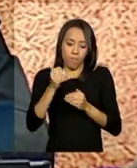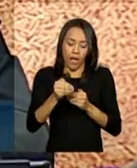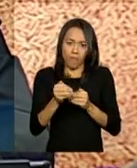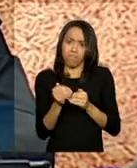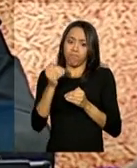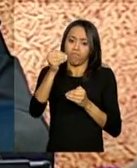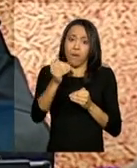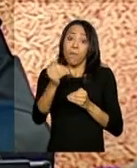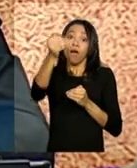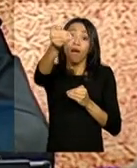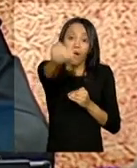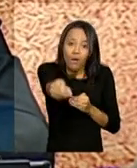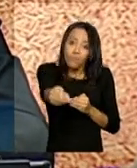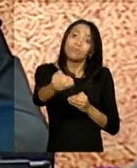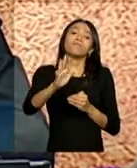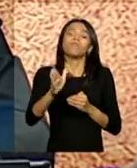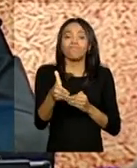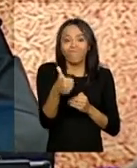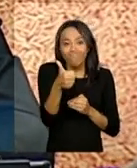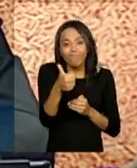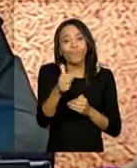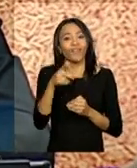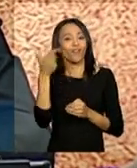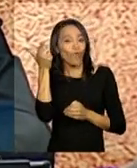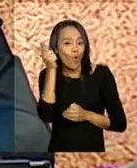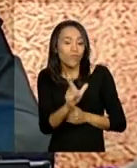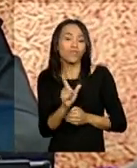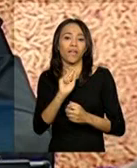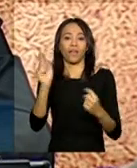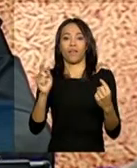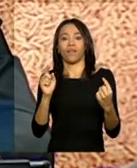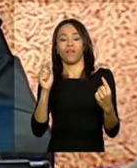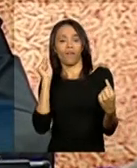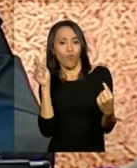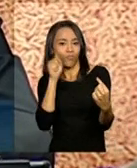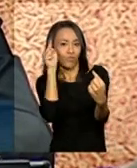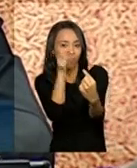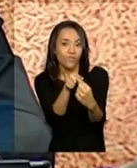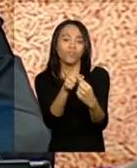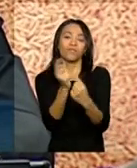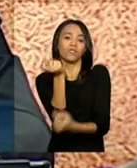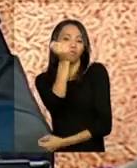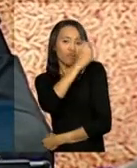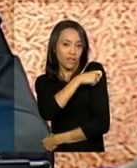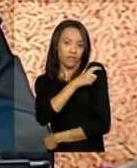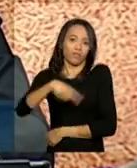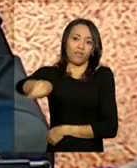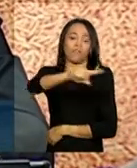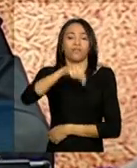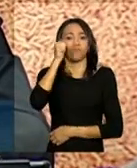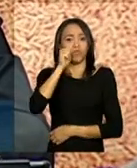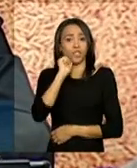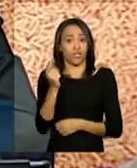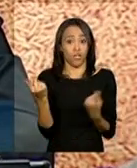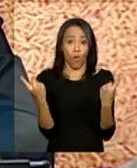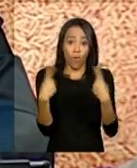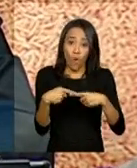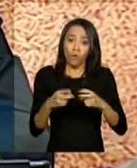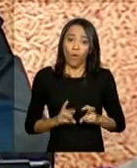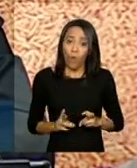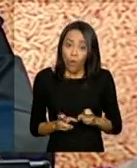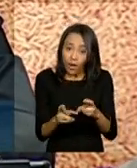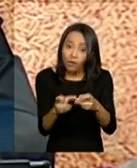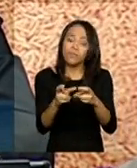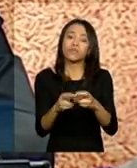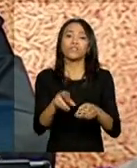de que nós estaremos cobrindo a população alvo eh eh eh devidamente protegida contra o câncer do colo do útero